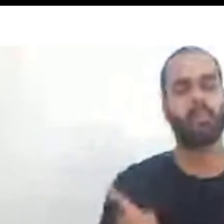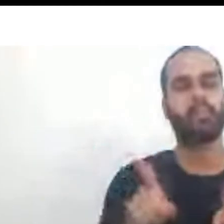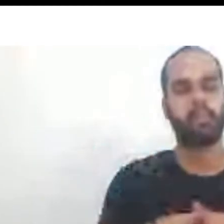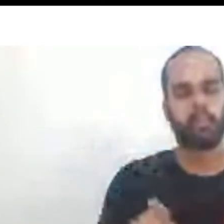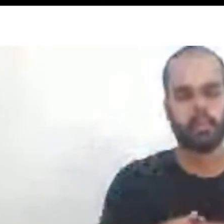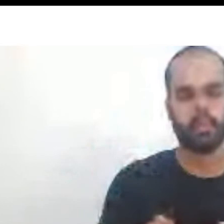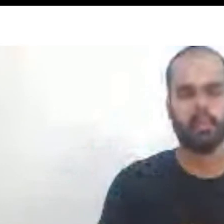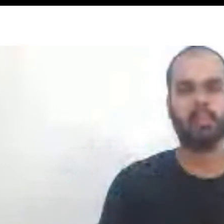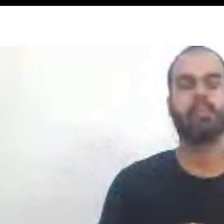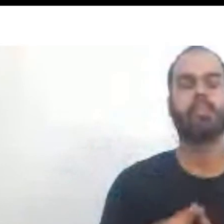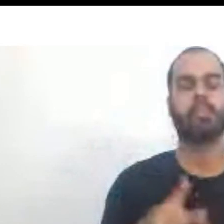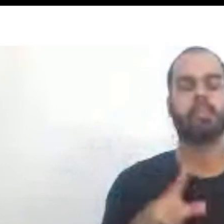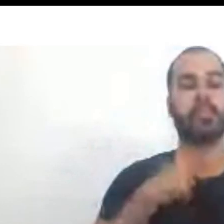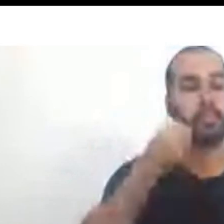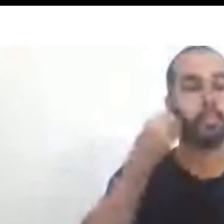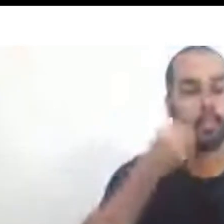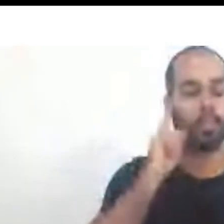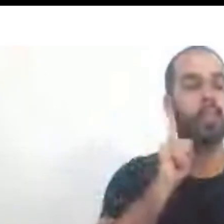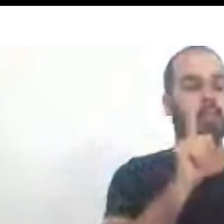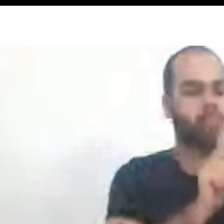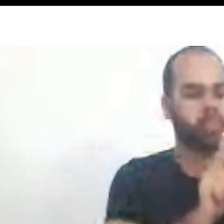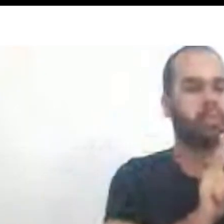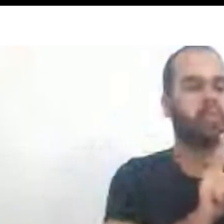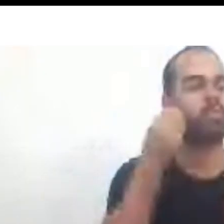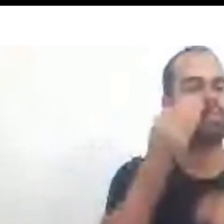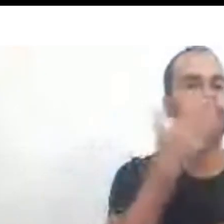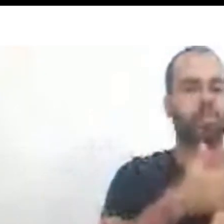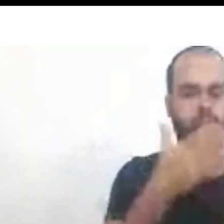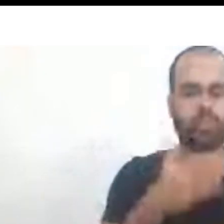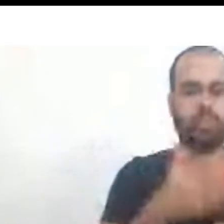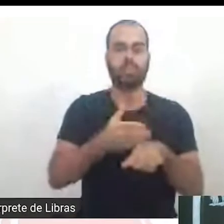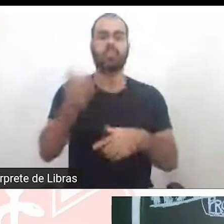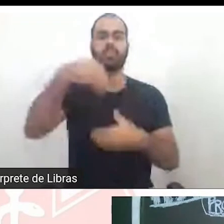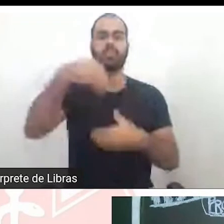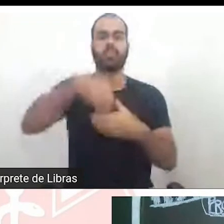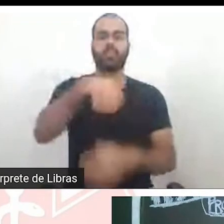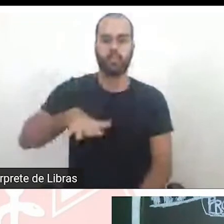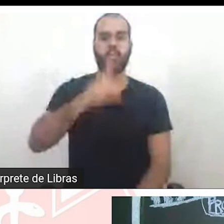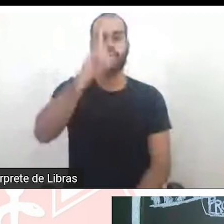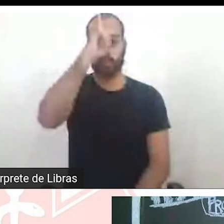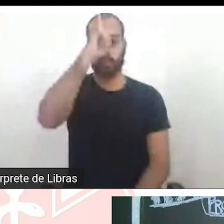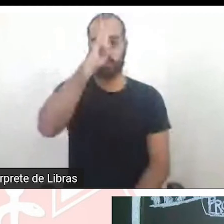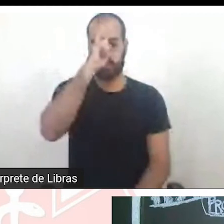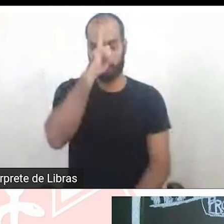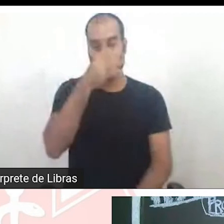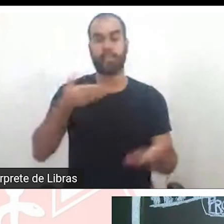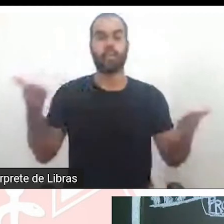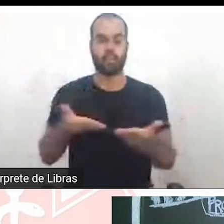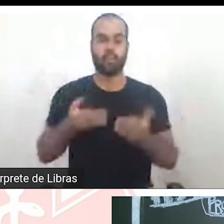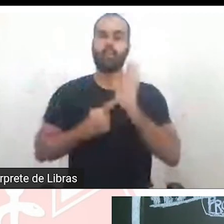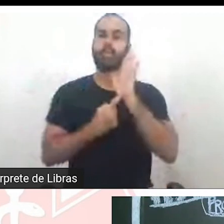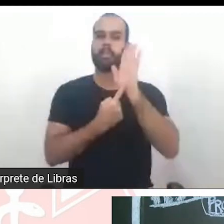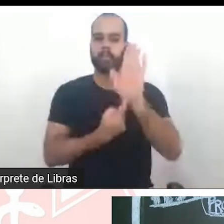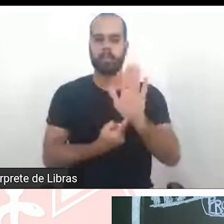do hospital, nessa apresentação. Então, a preocupação da comissão, da organização, foi trazer